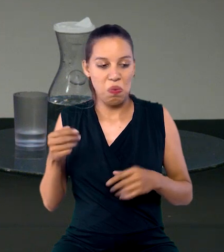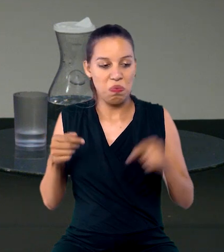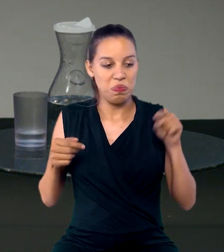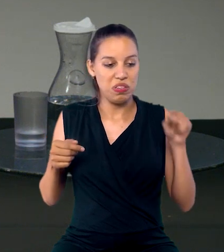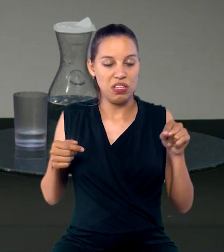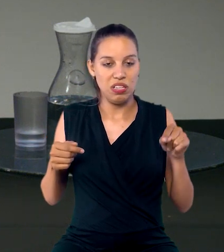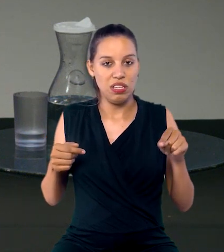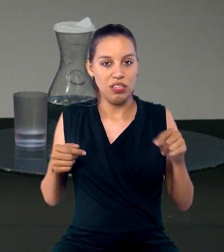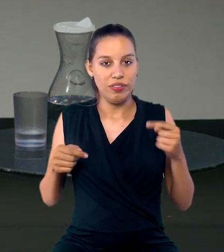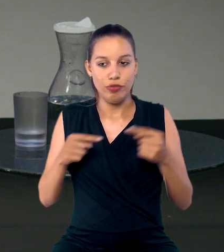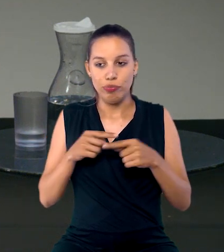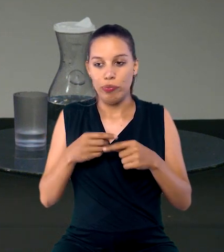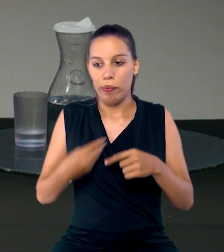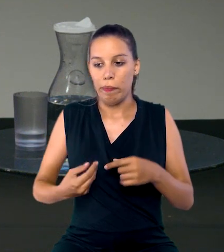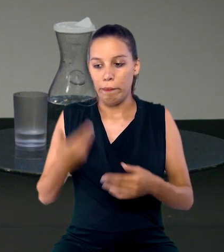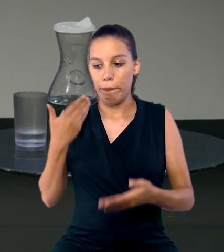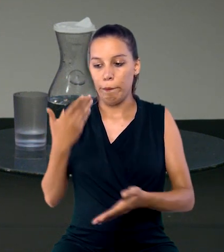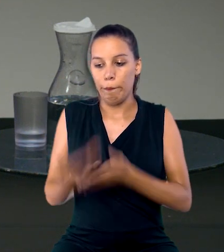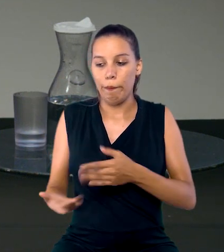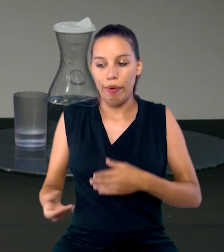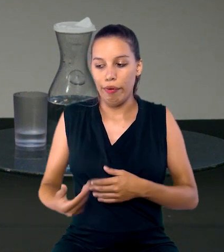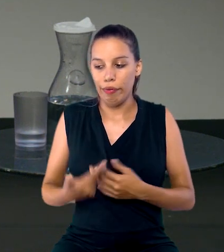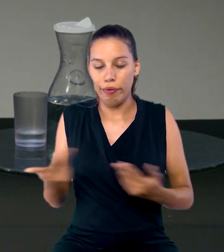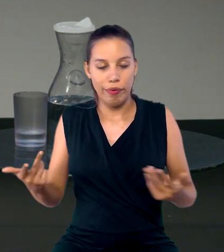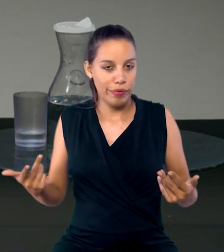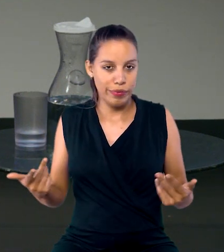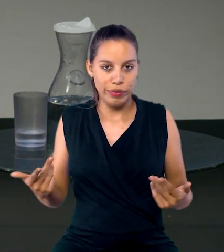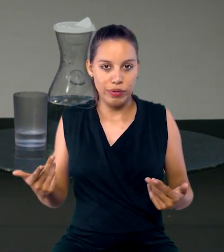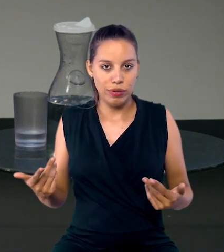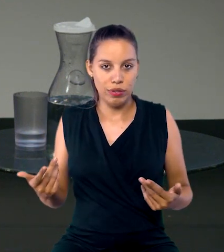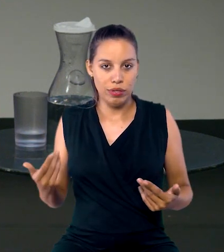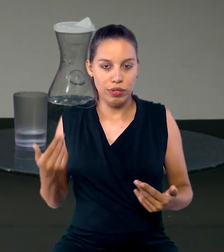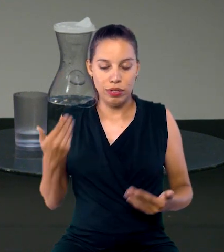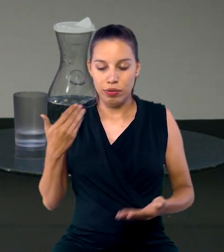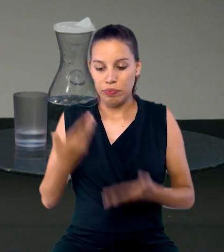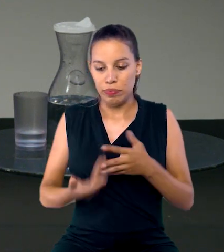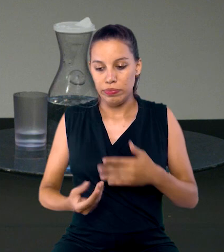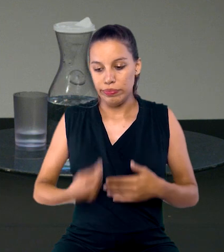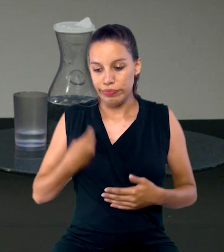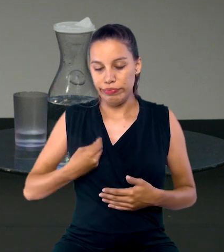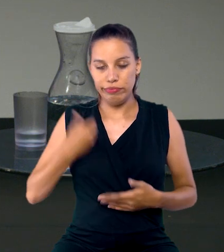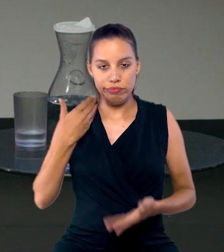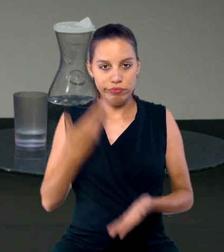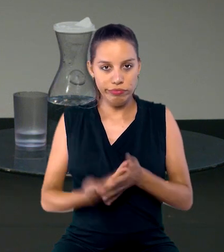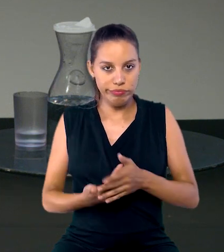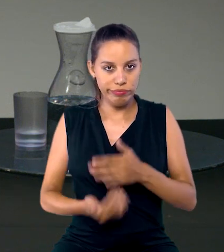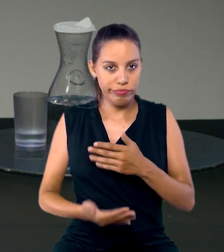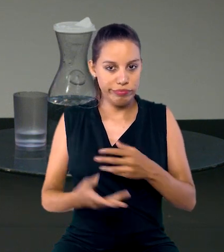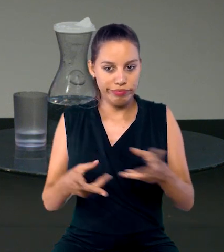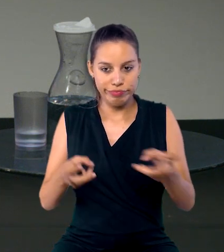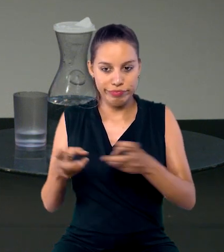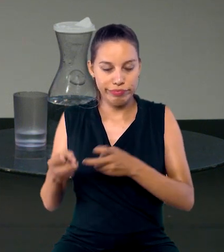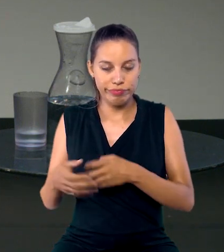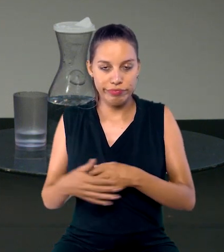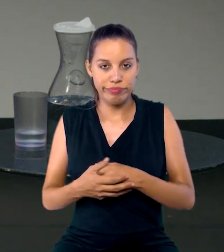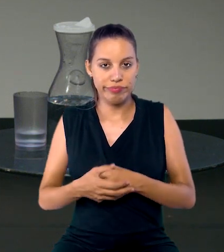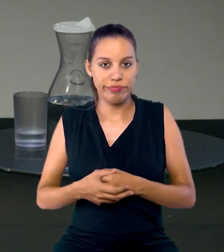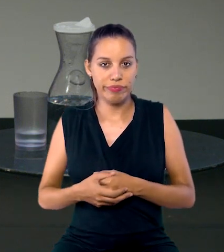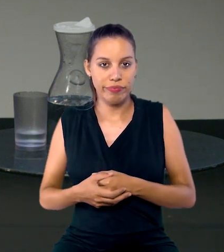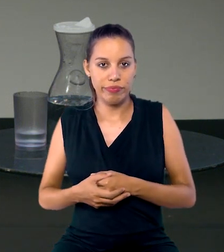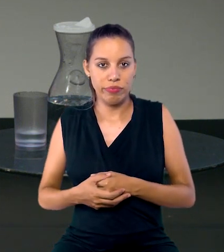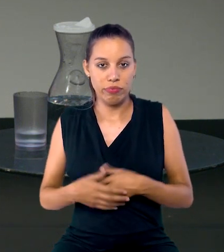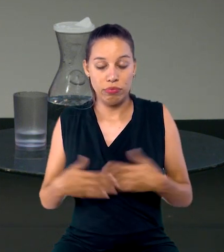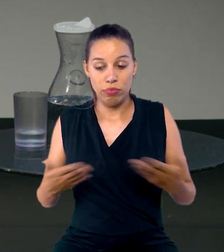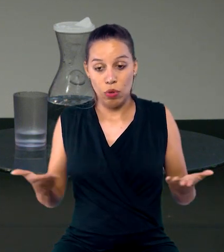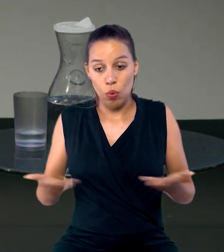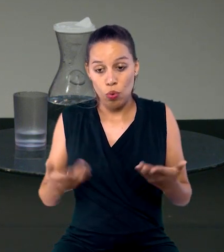se perde a vida. Isso ou naquilo acabou. E acabou a escuta. Então, o que a gente está vivendo